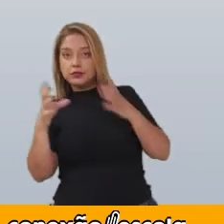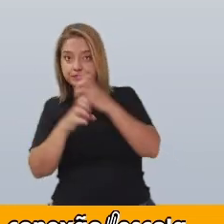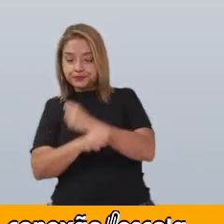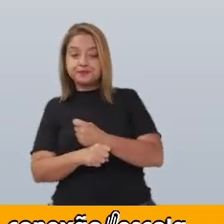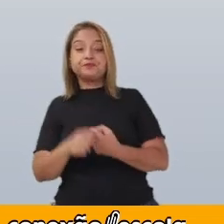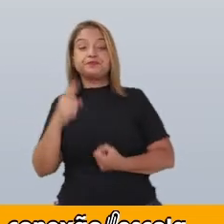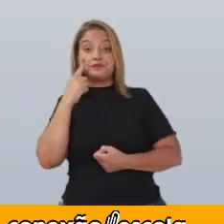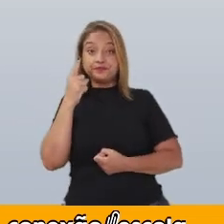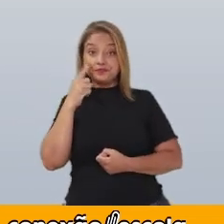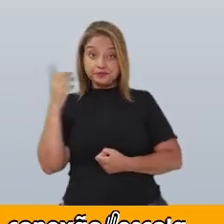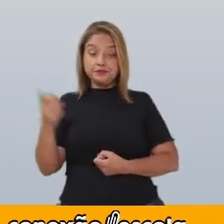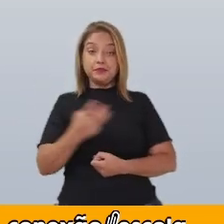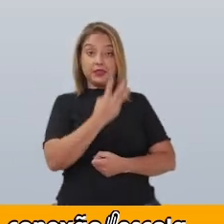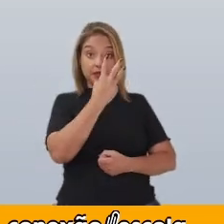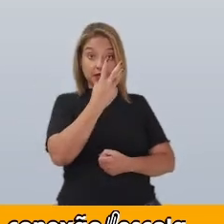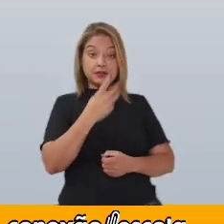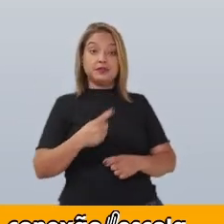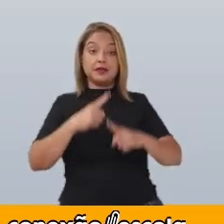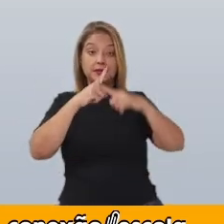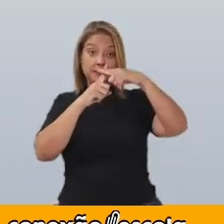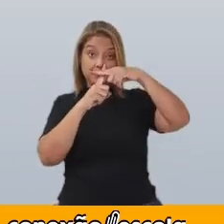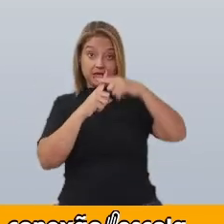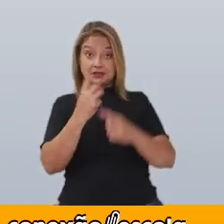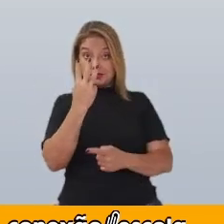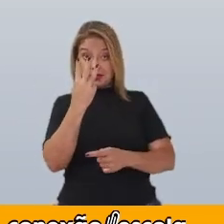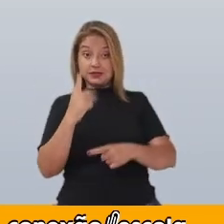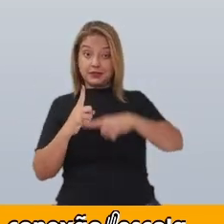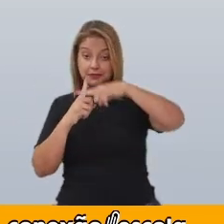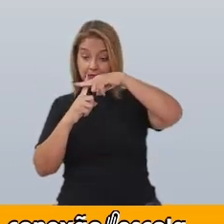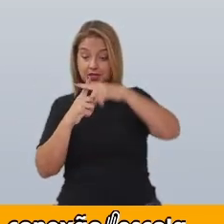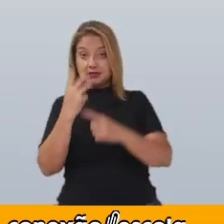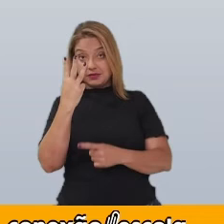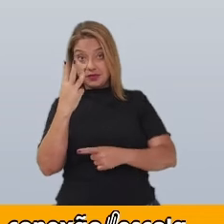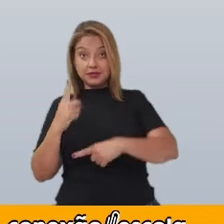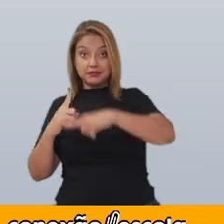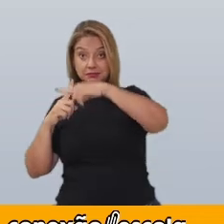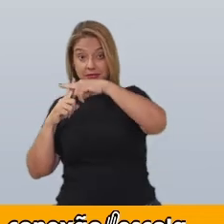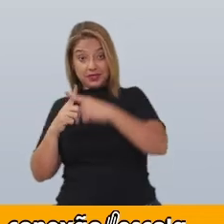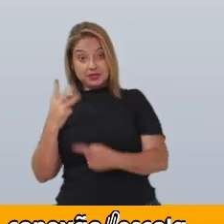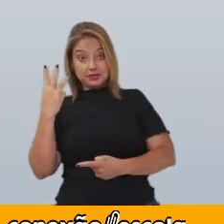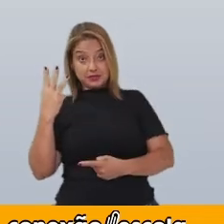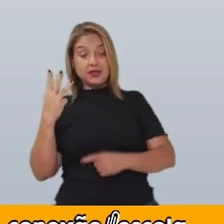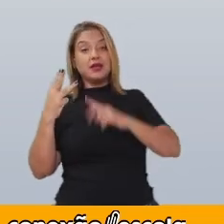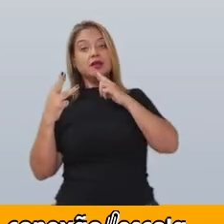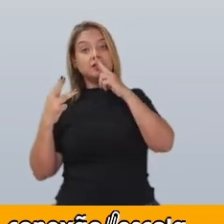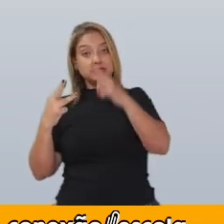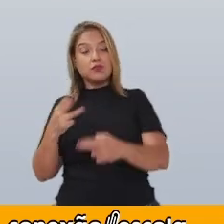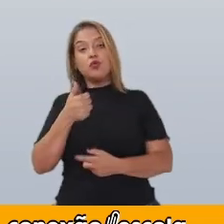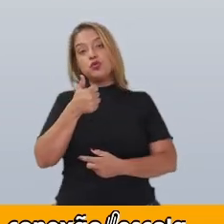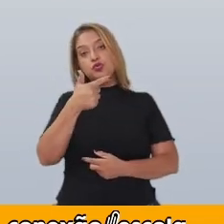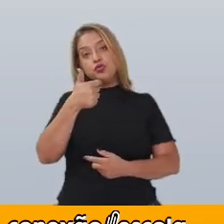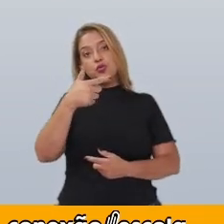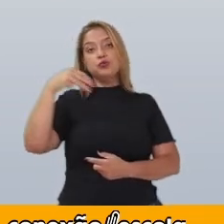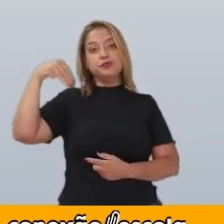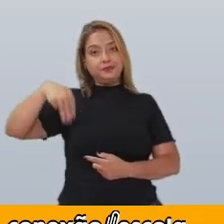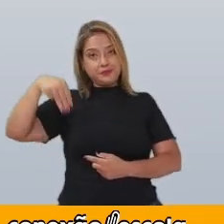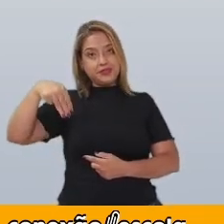ser 3 mais 3 mais 3 mais 3. 12